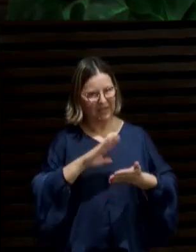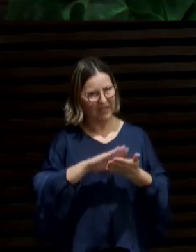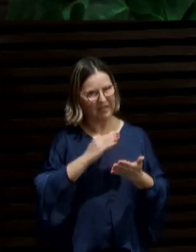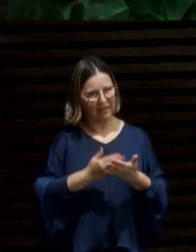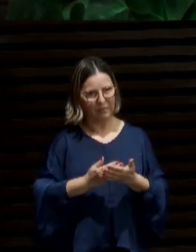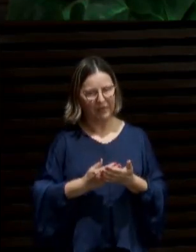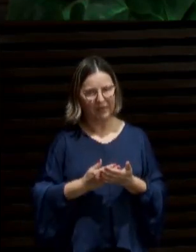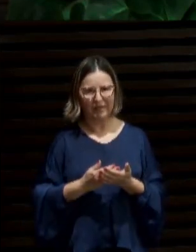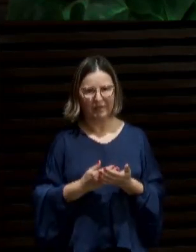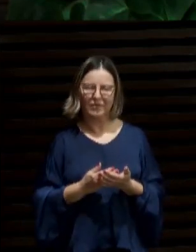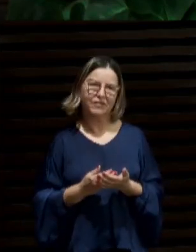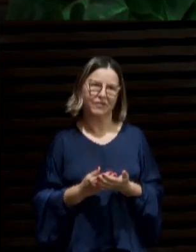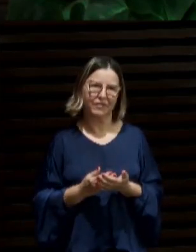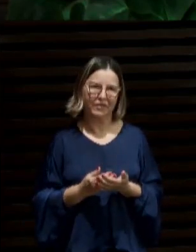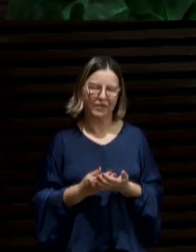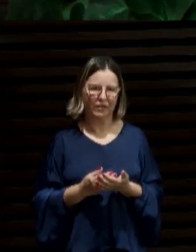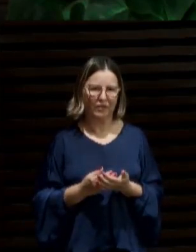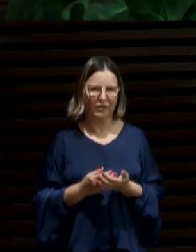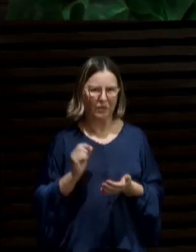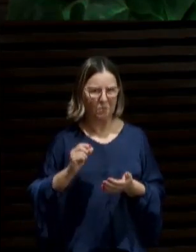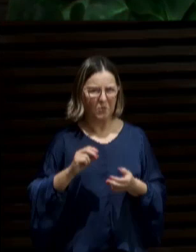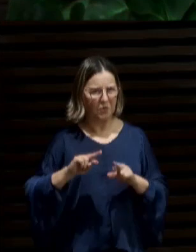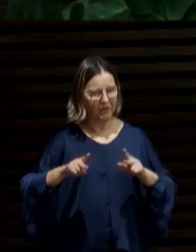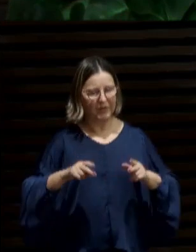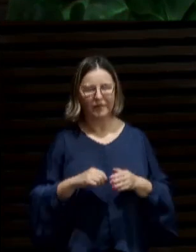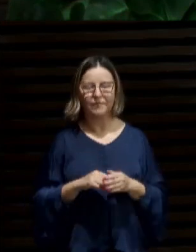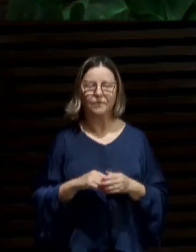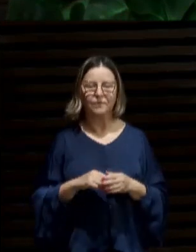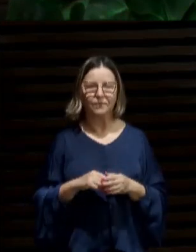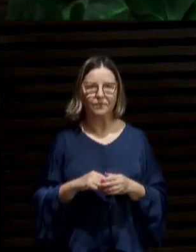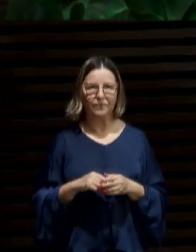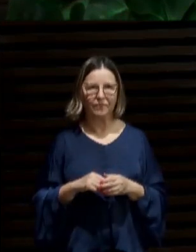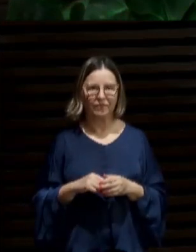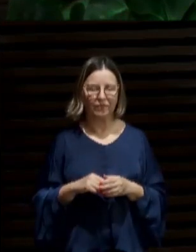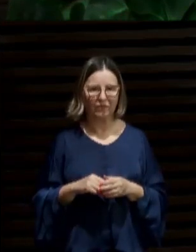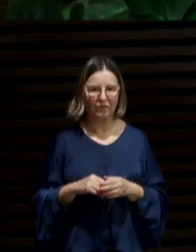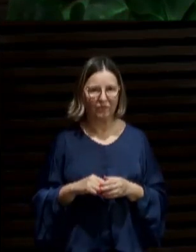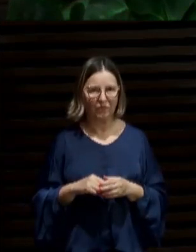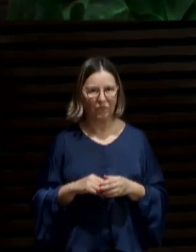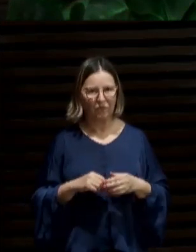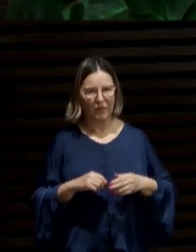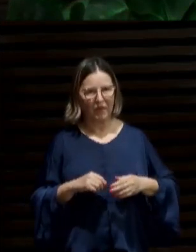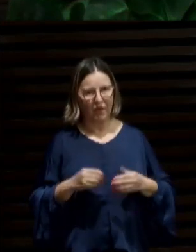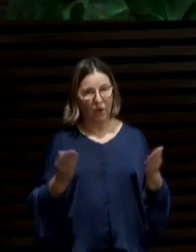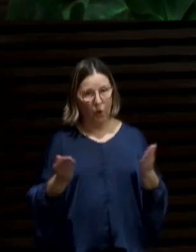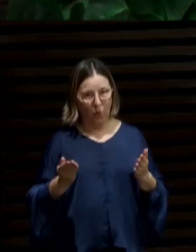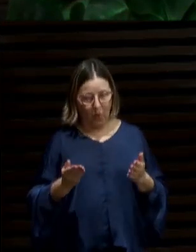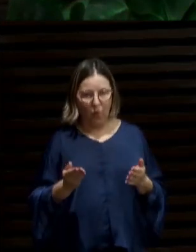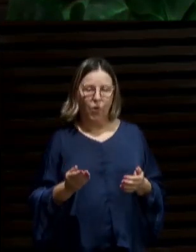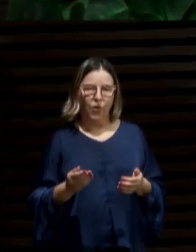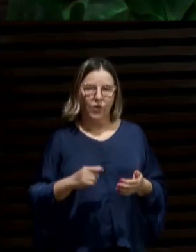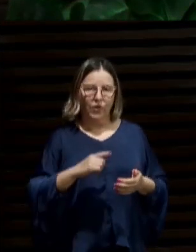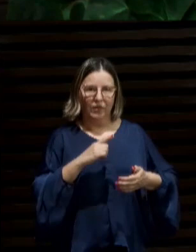mis. Então, às vezes é um texto aqui, outro lá. Hoje tem um caminho de estudos, de eruditos